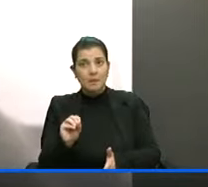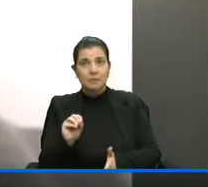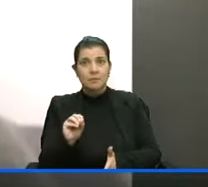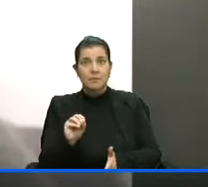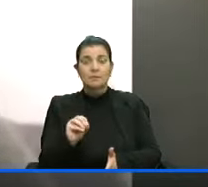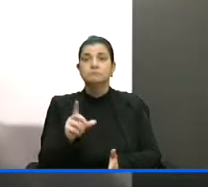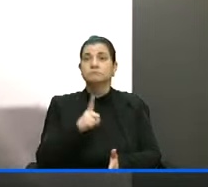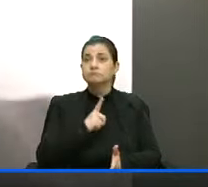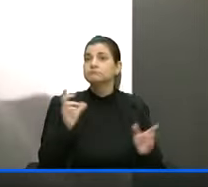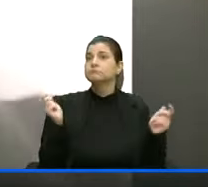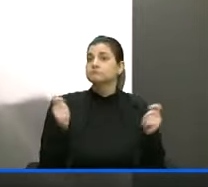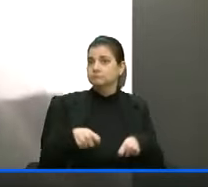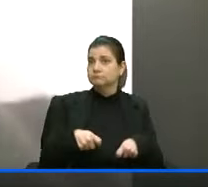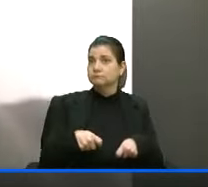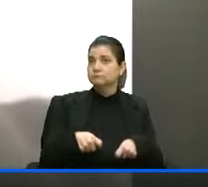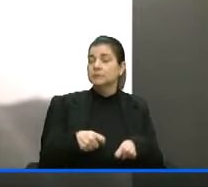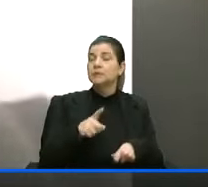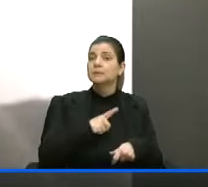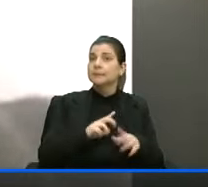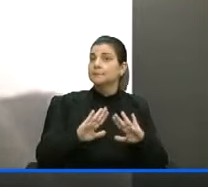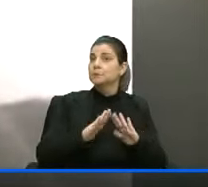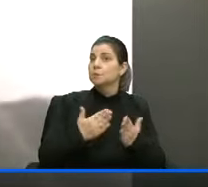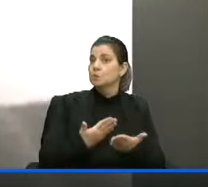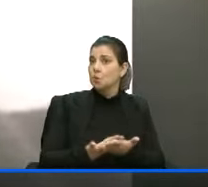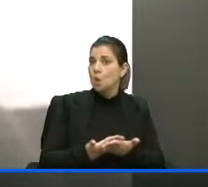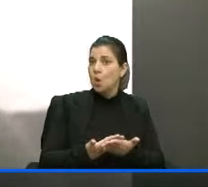têm condição. Nós temos escolas